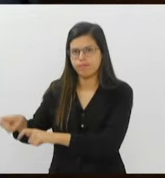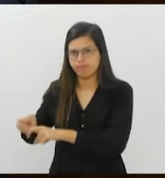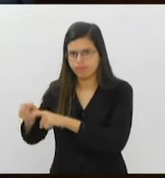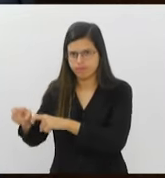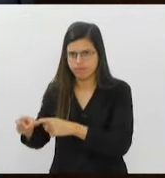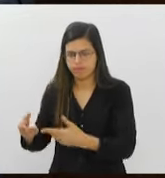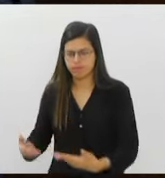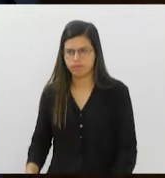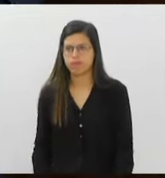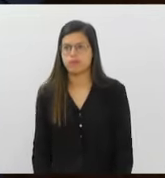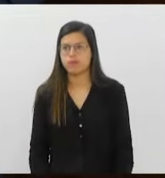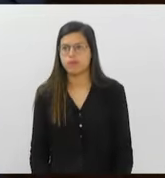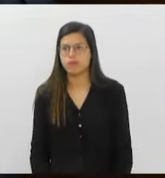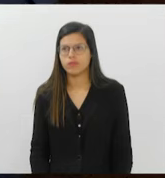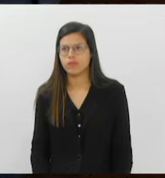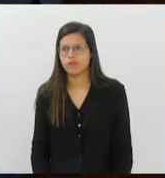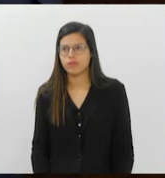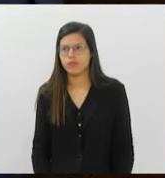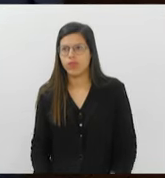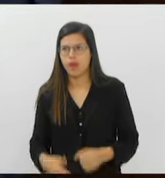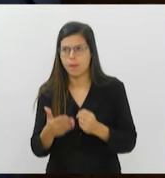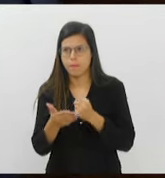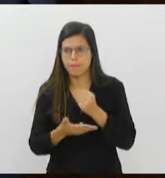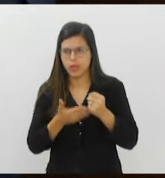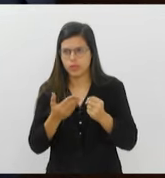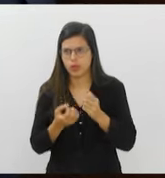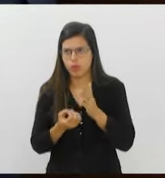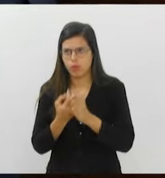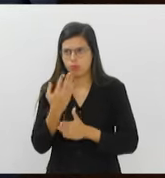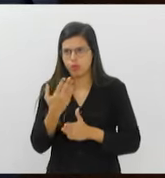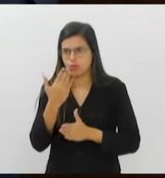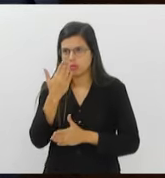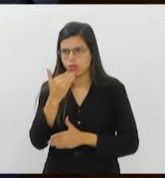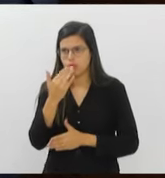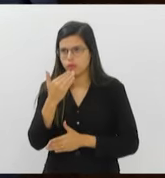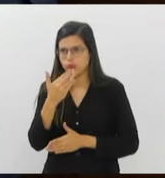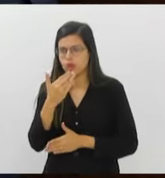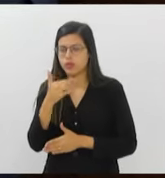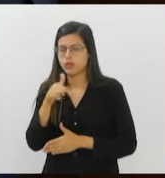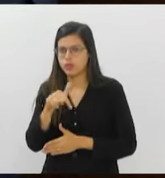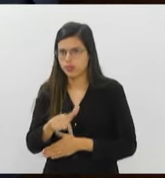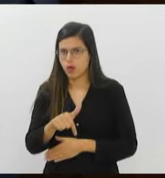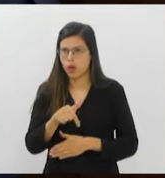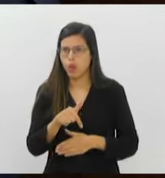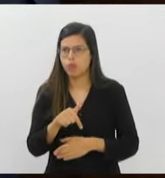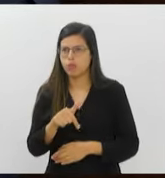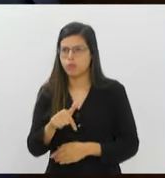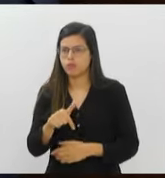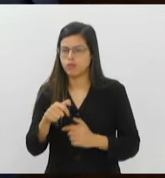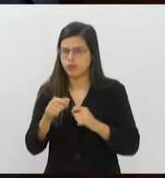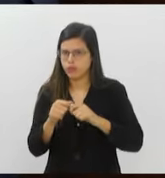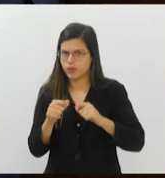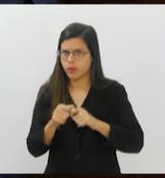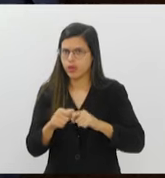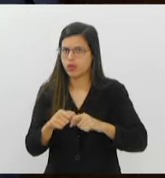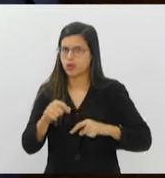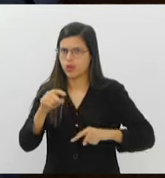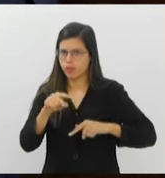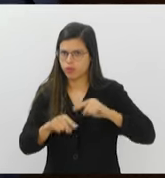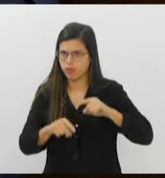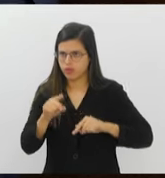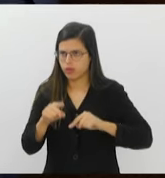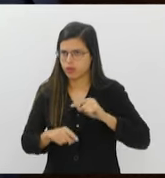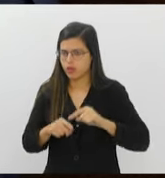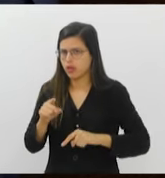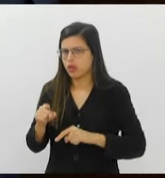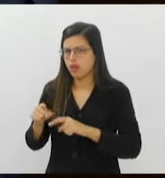produtores. O fomento à produção de refeições majoritariamente compostas por matérias-primas